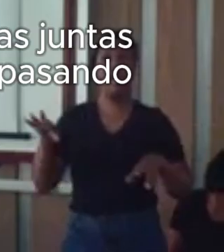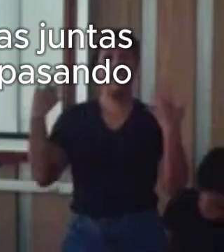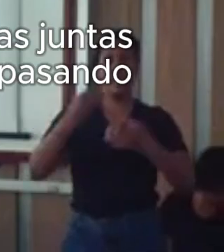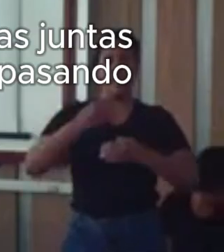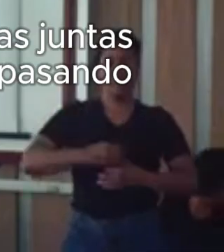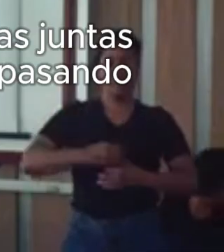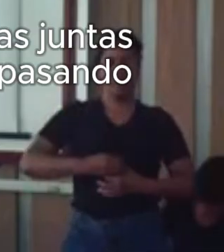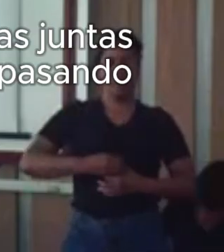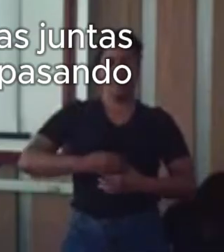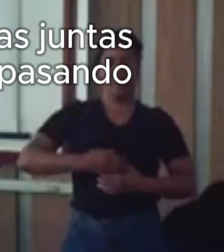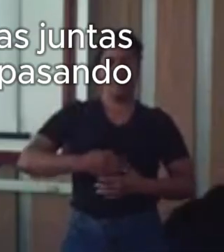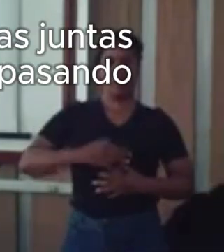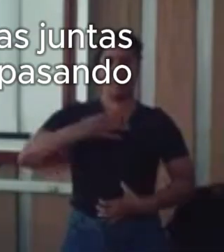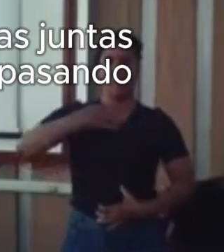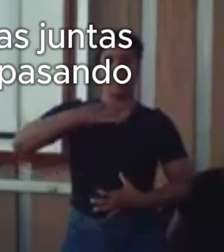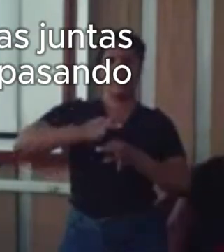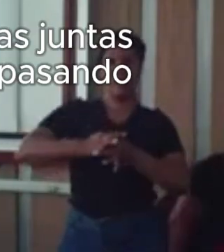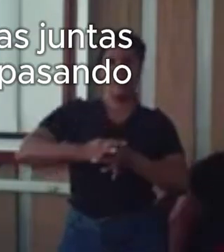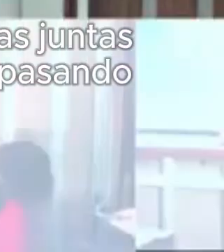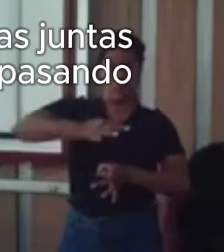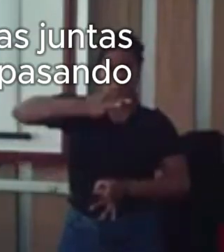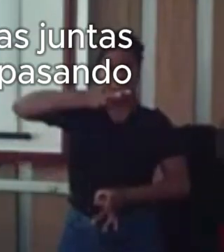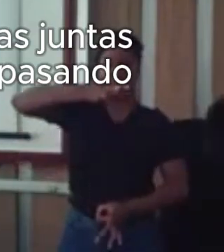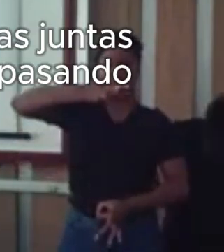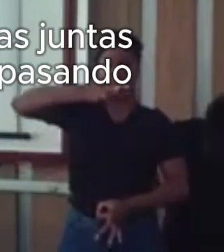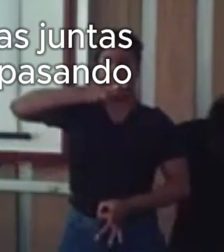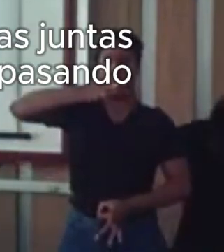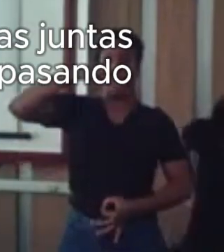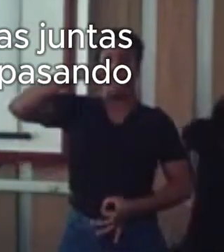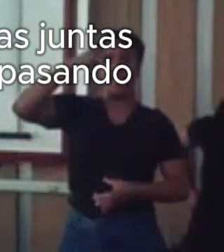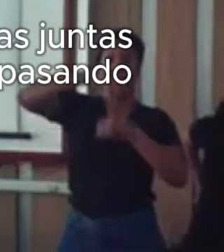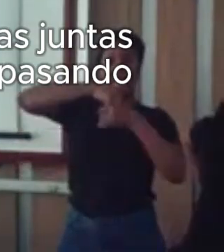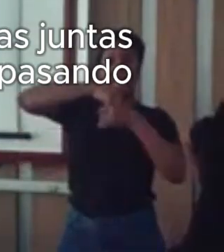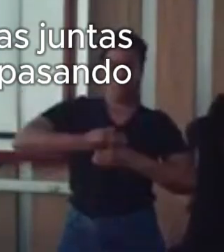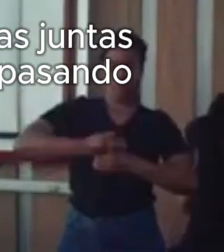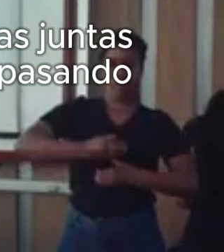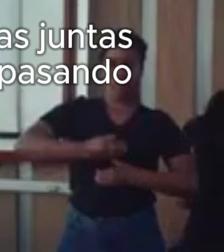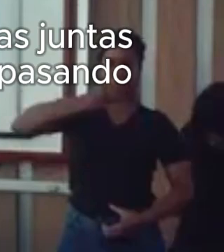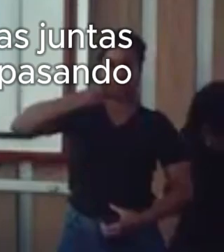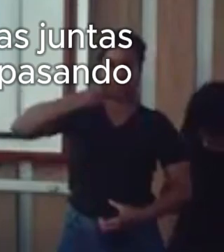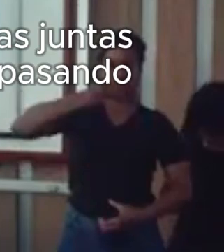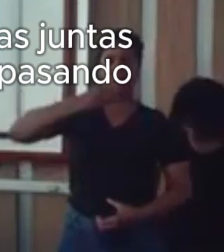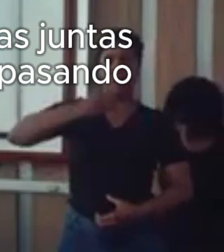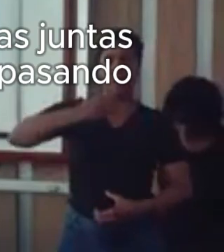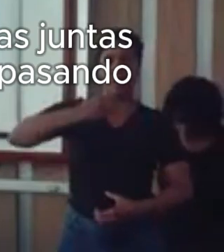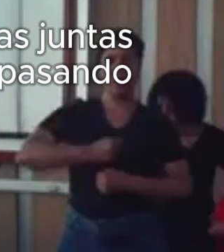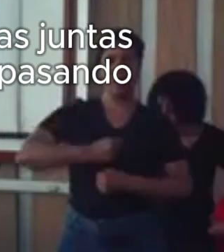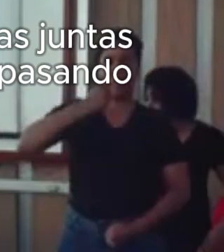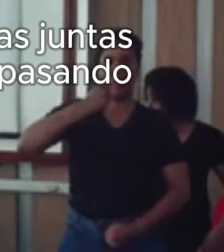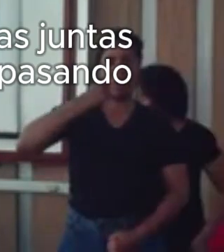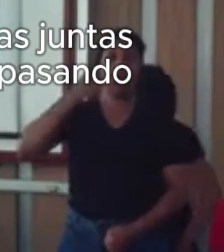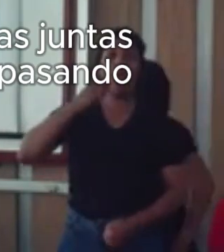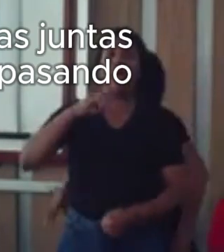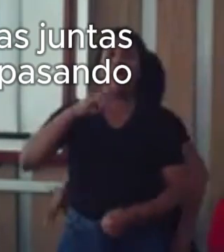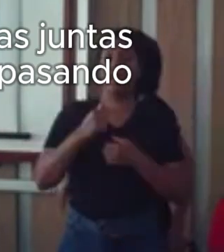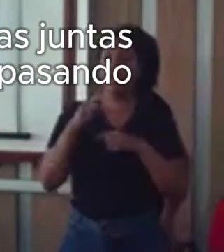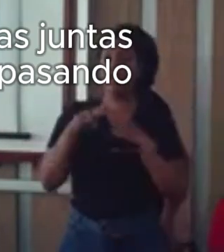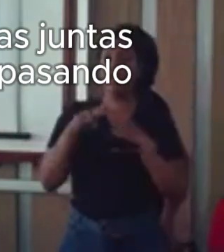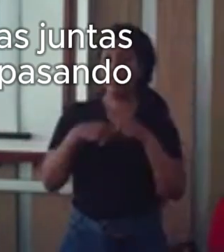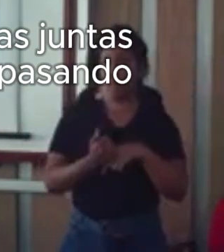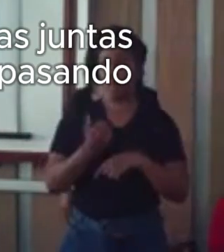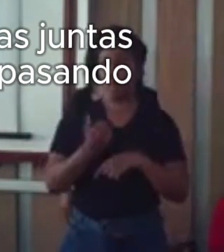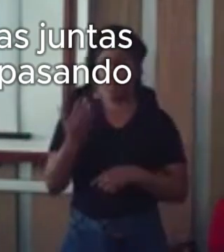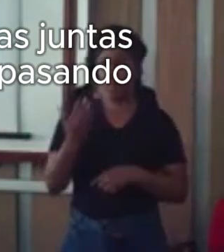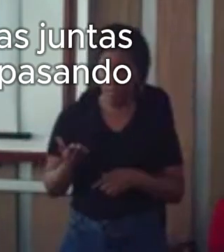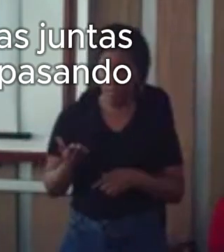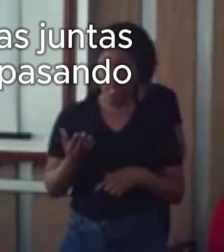medula que está passando aqui dentro da coluna vertebral, ela sai de dentro dela. Então, primeiro, ela